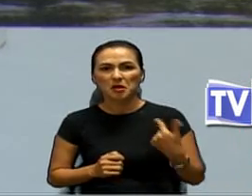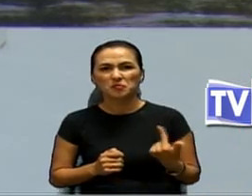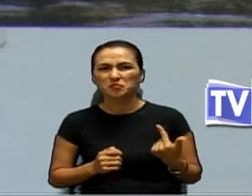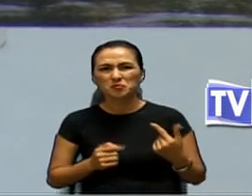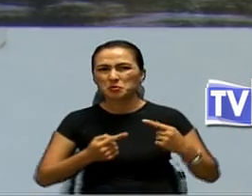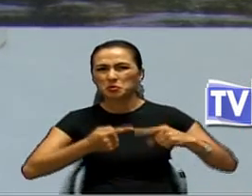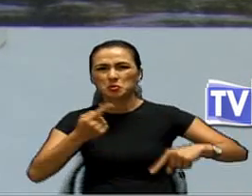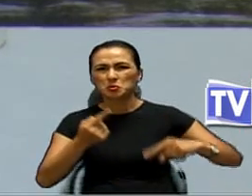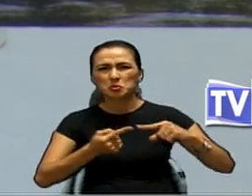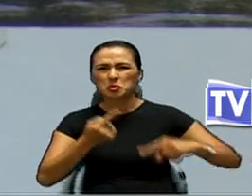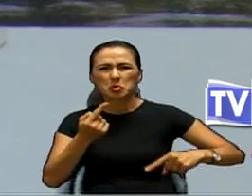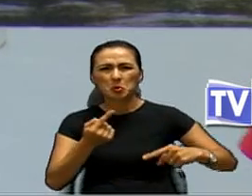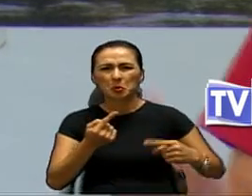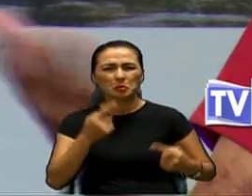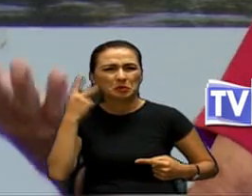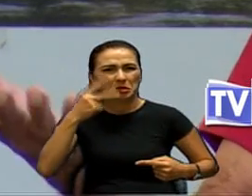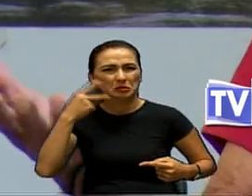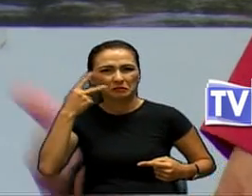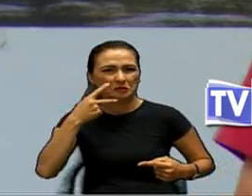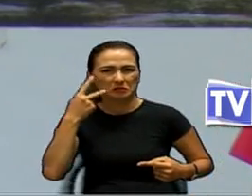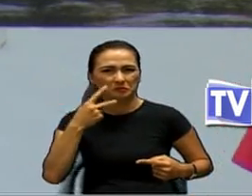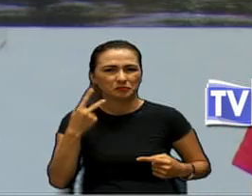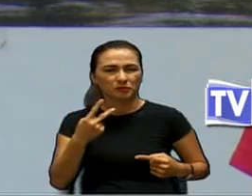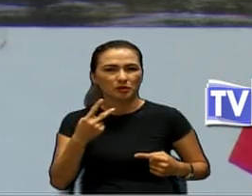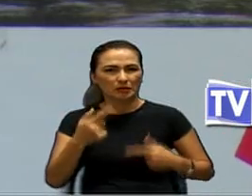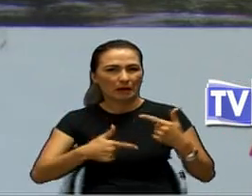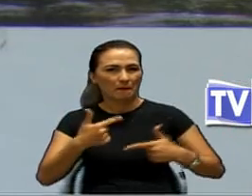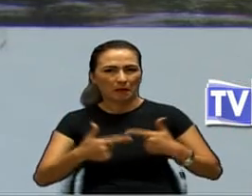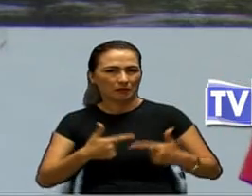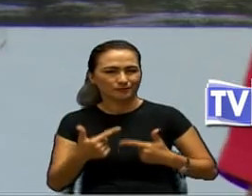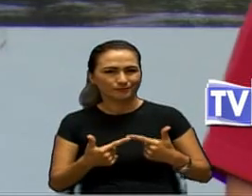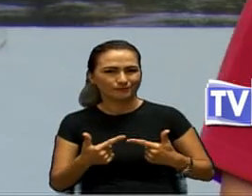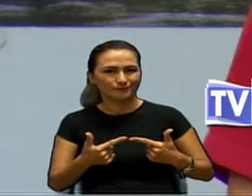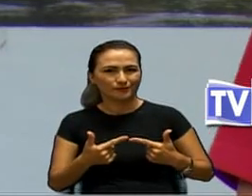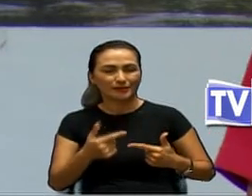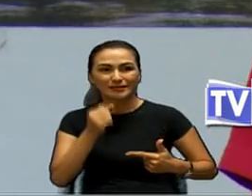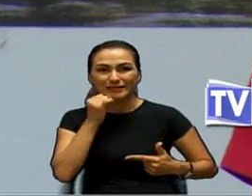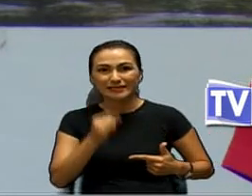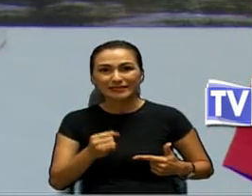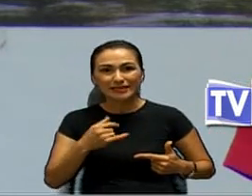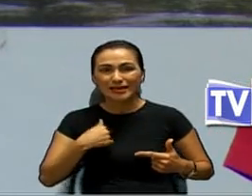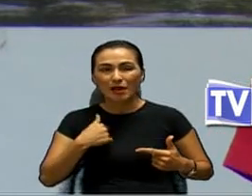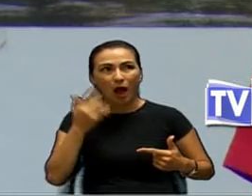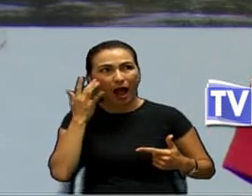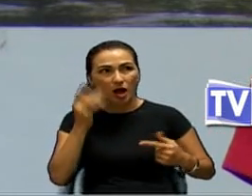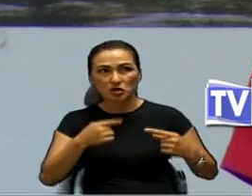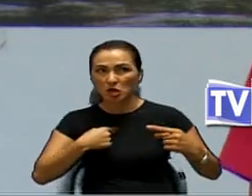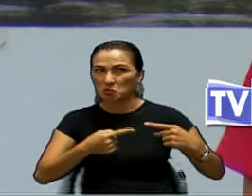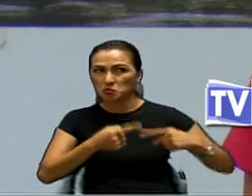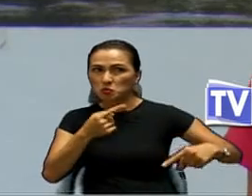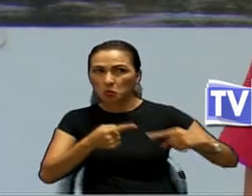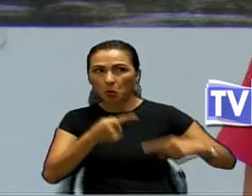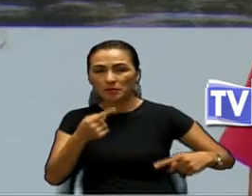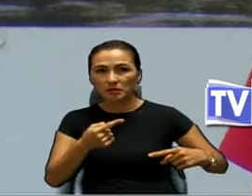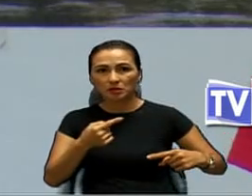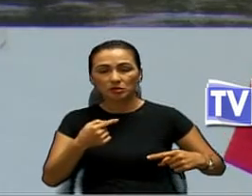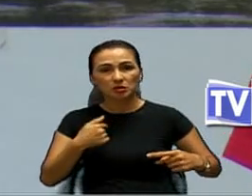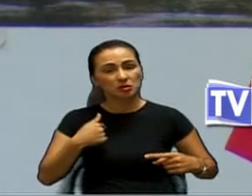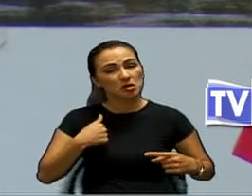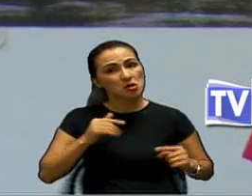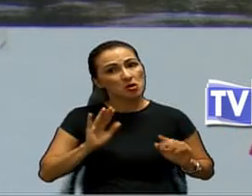rosto para alguém bater, então devo permanecer em silêncio,